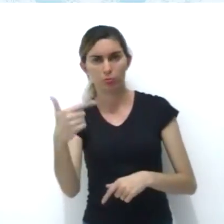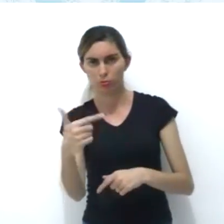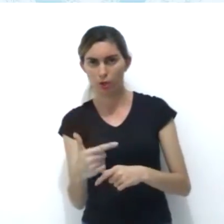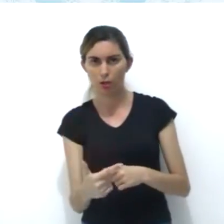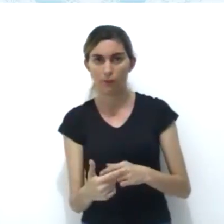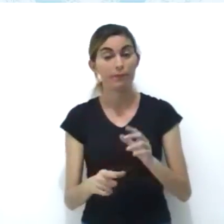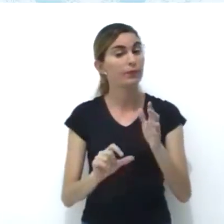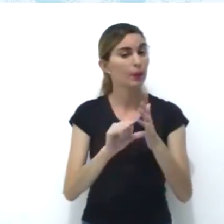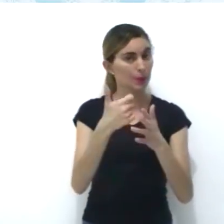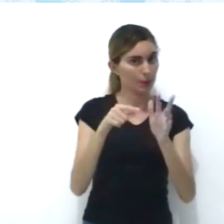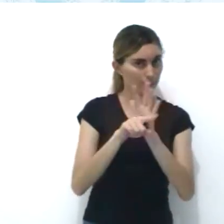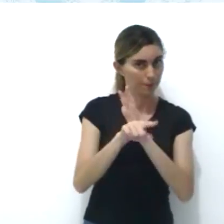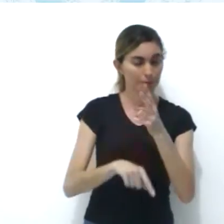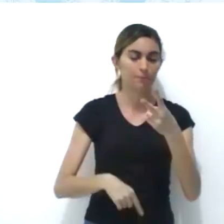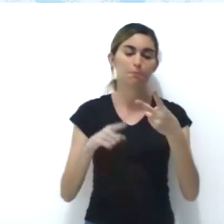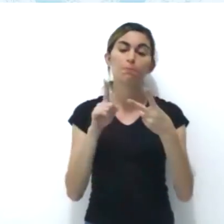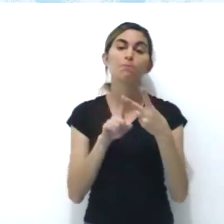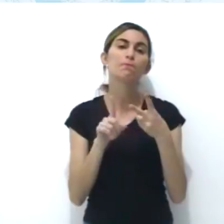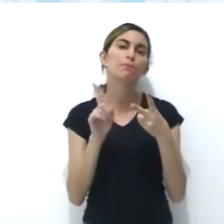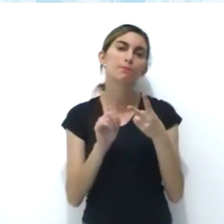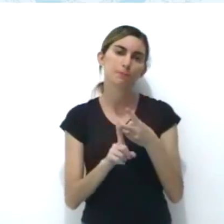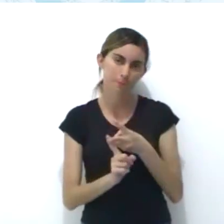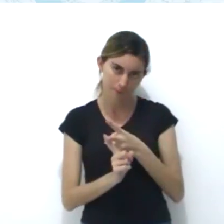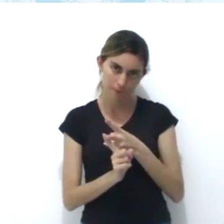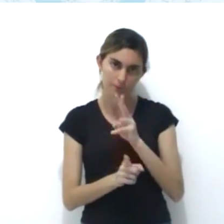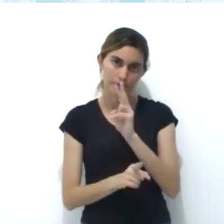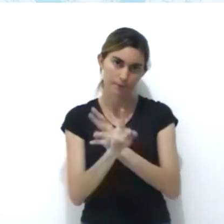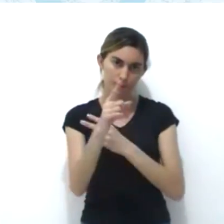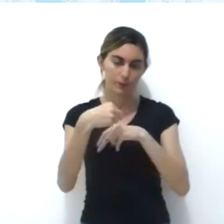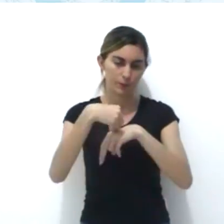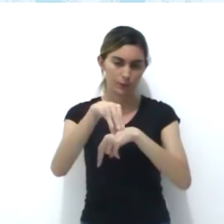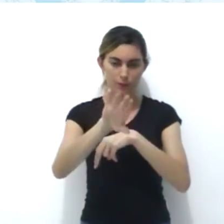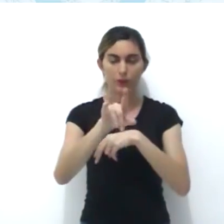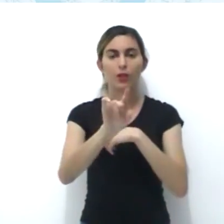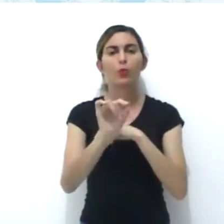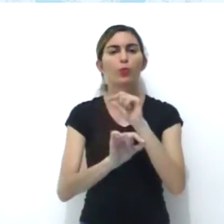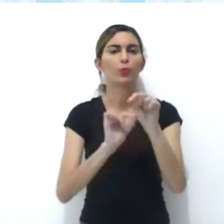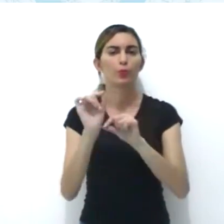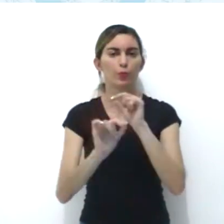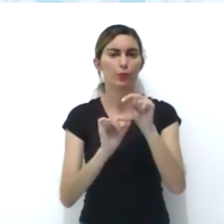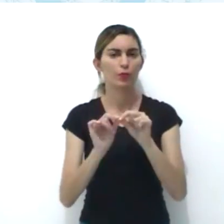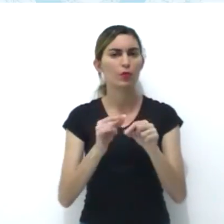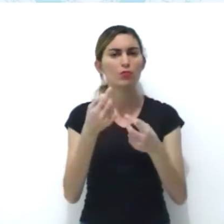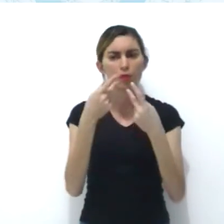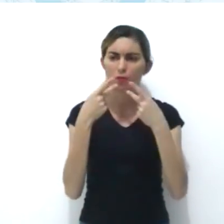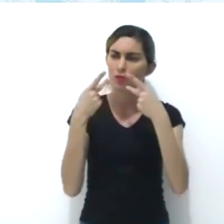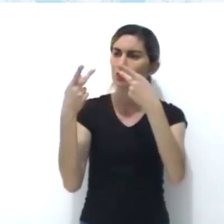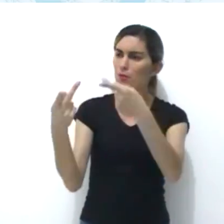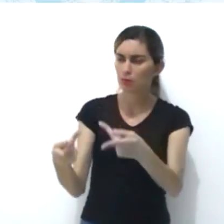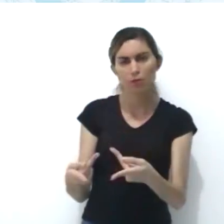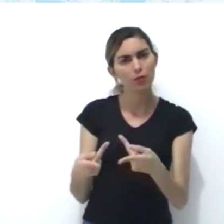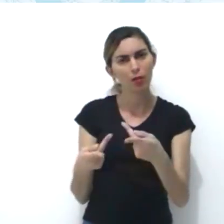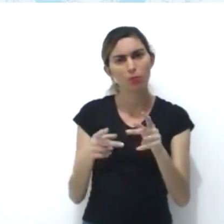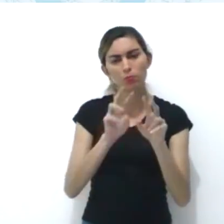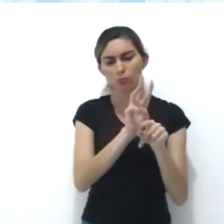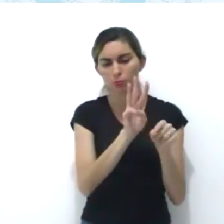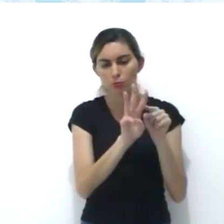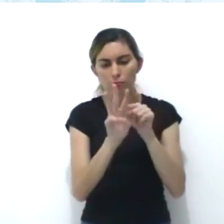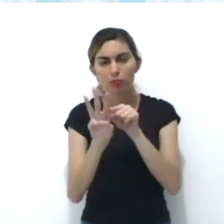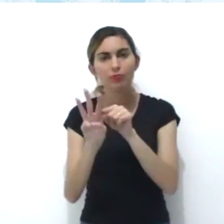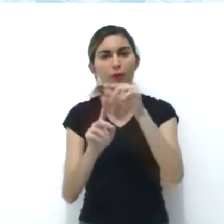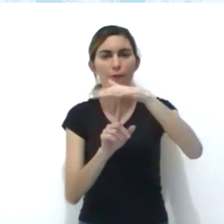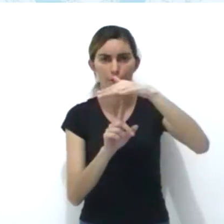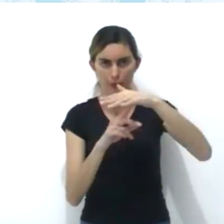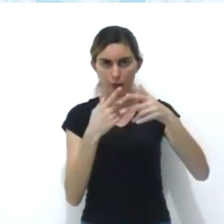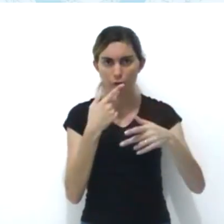se faz? O primeiro desafio é esse. E o segundo desafio que eu trago para vocês é: visitem os